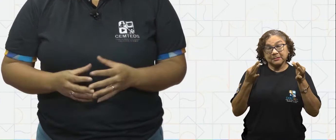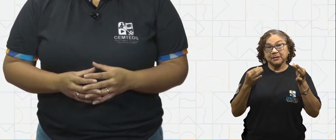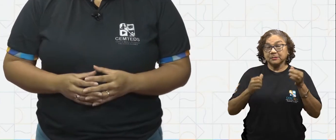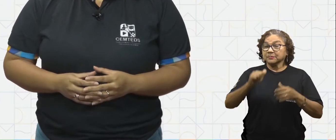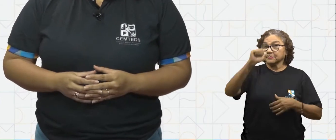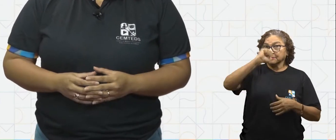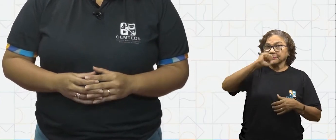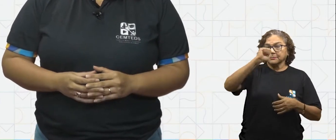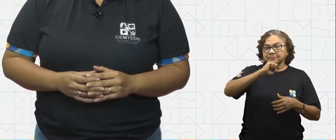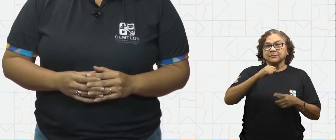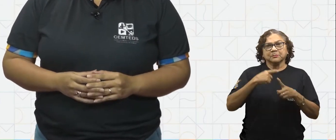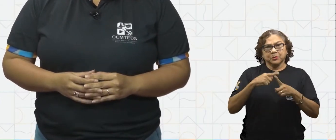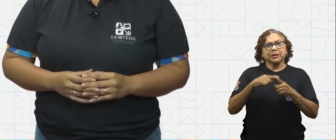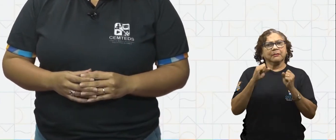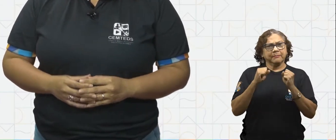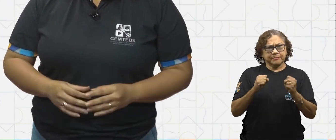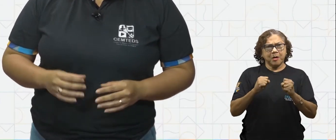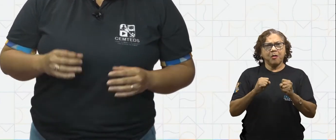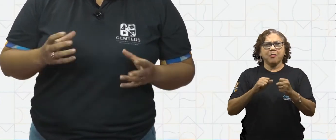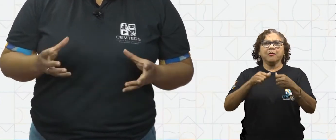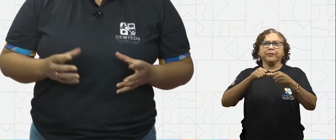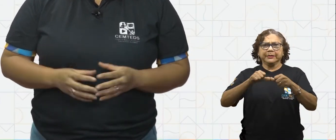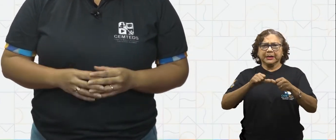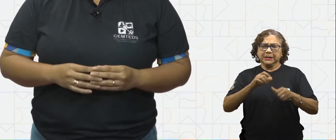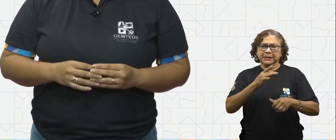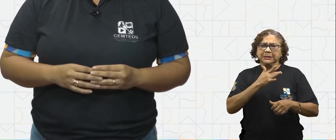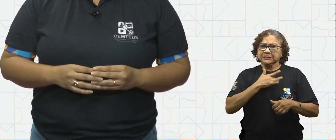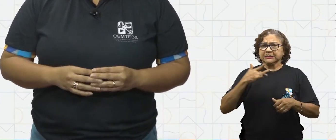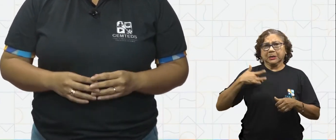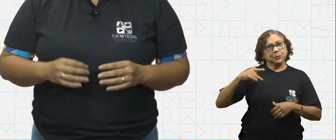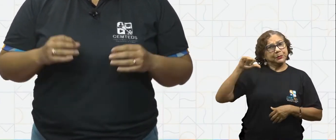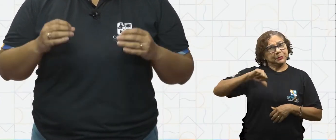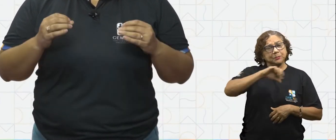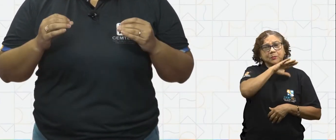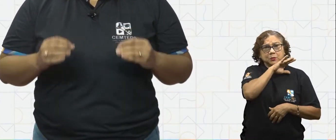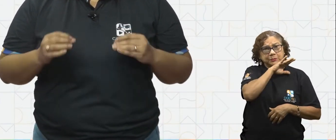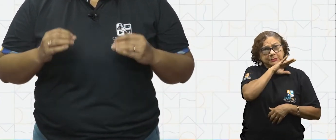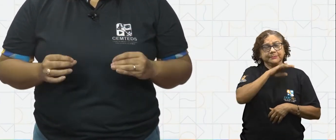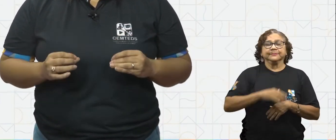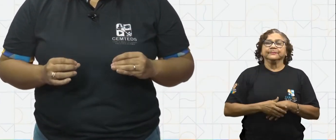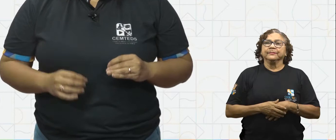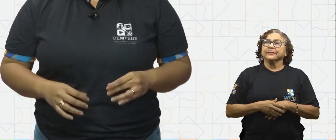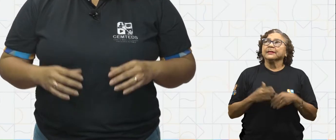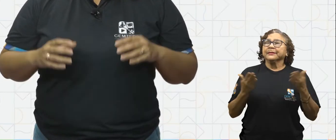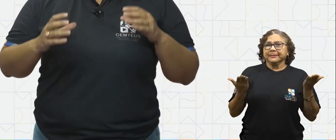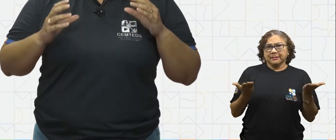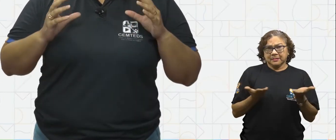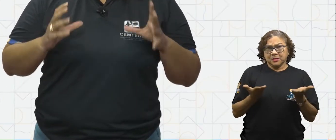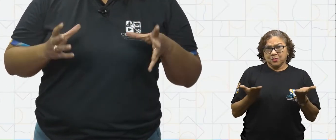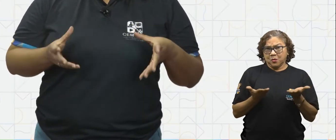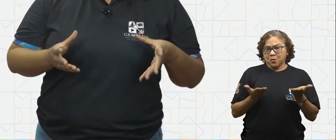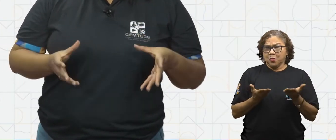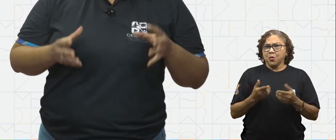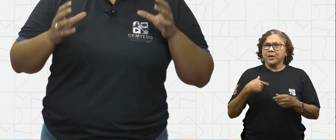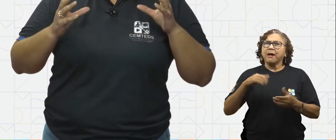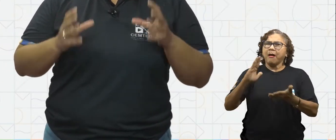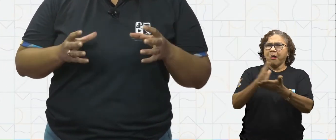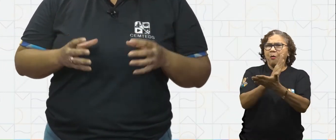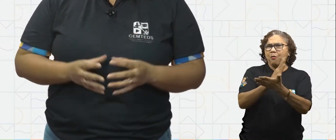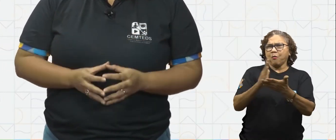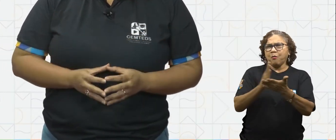mais suscetíveis à desidratação. Por isso, vamos falar em quantidades agora.